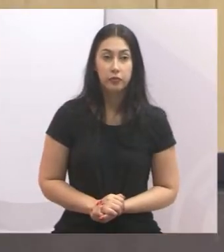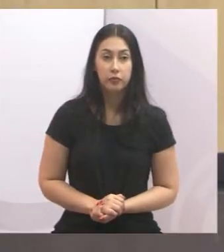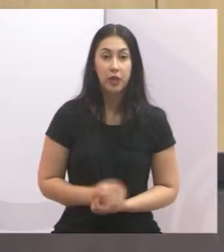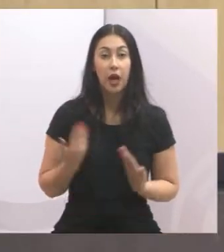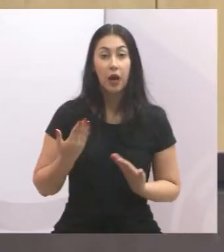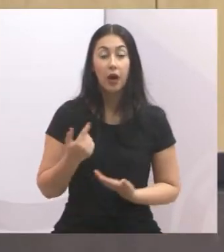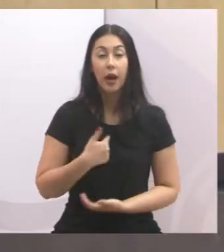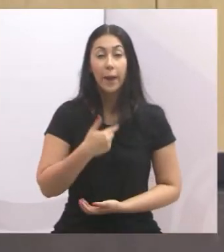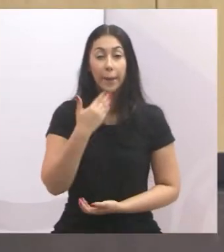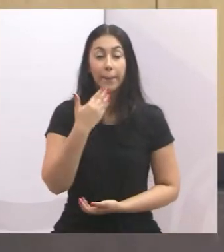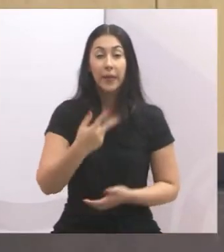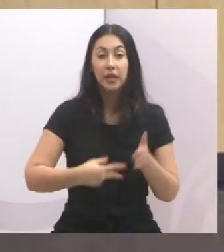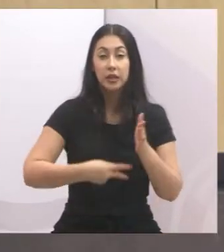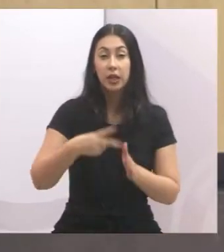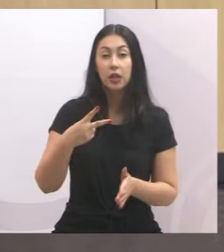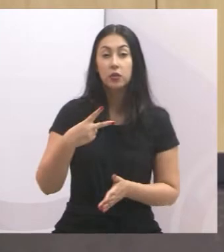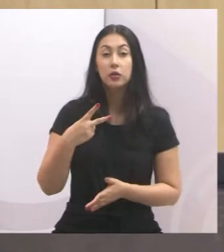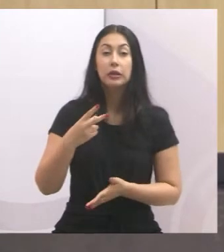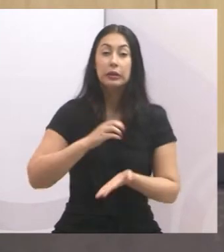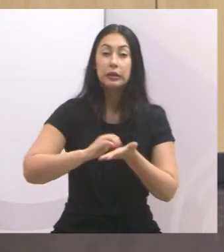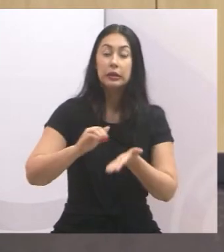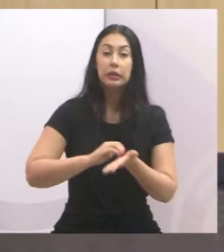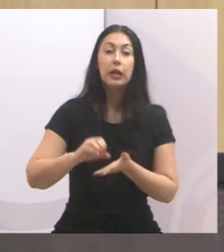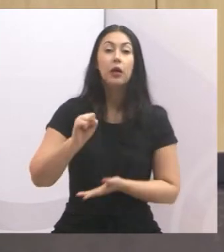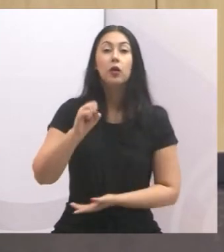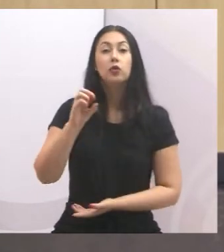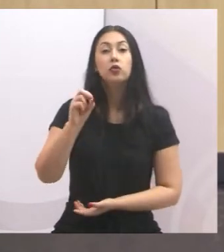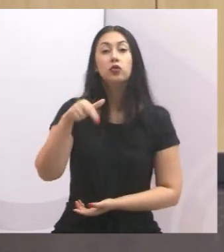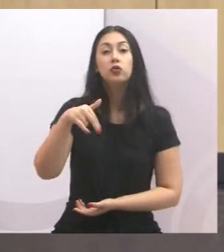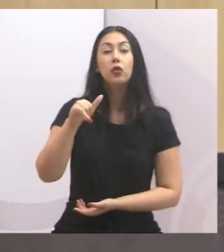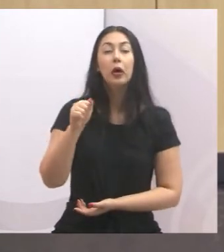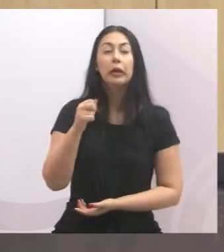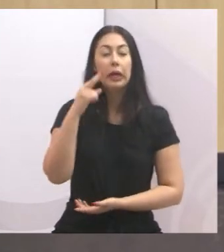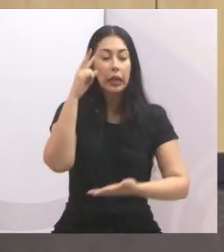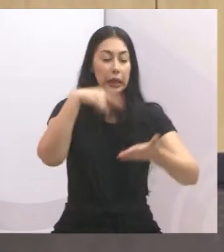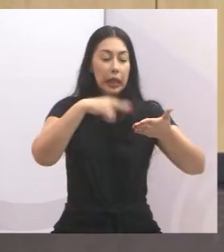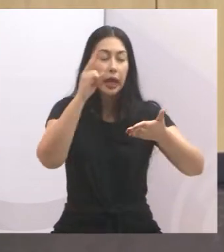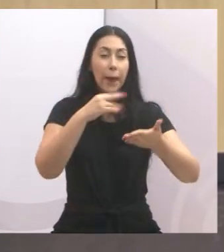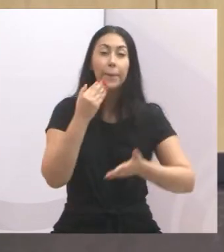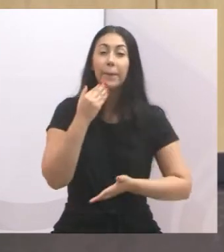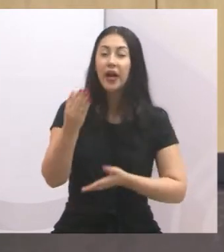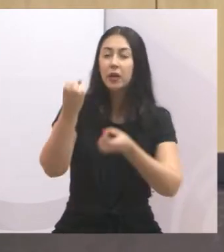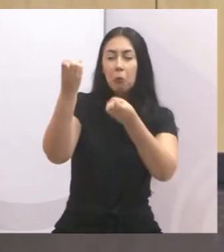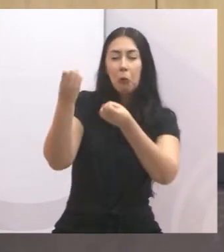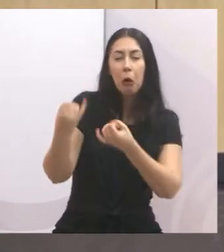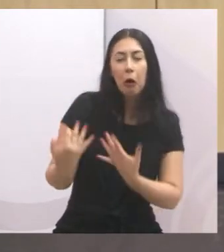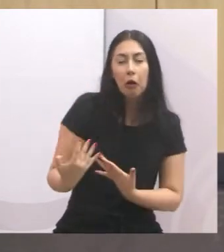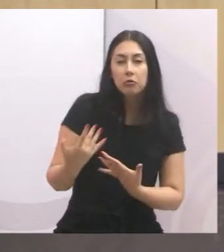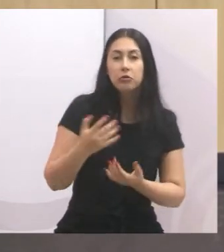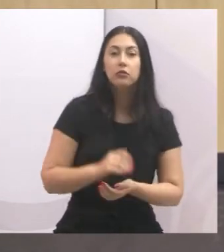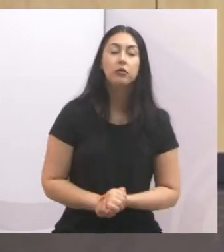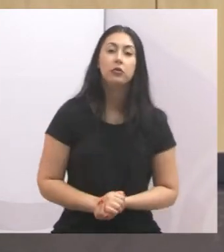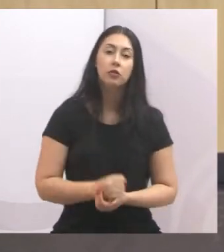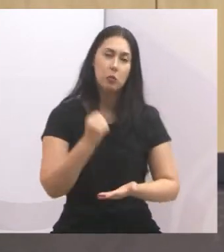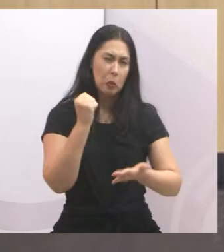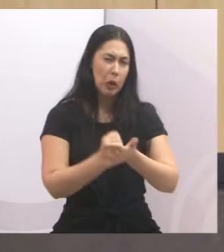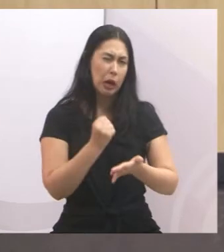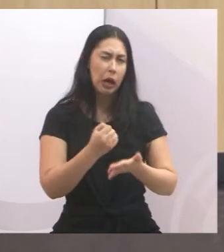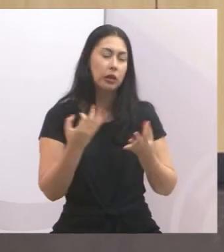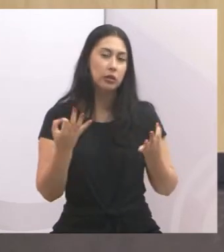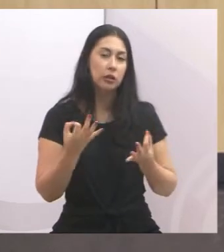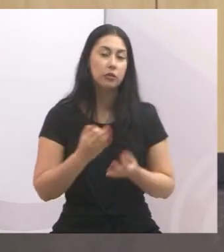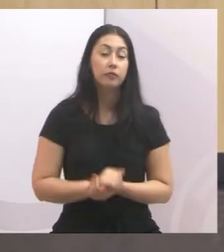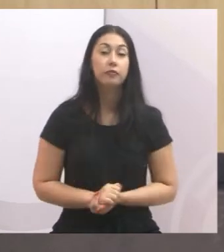Solicito à segunda secretária, vereadora Sônia Patas da Amizade, que faça a leitura das sínteses dos pedidos de informações protocolados para essa